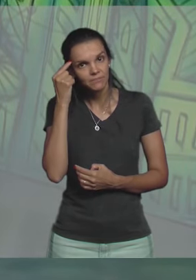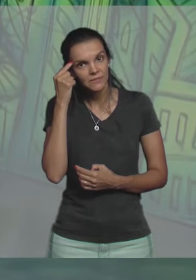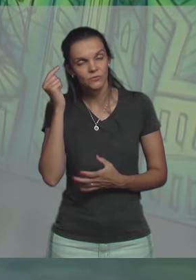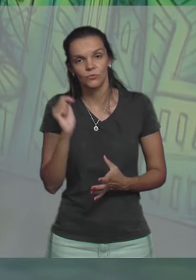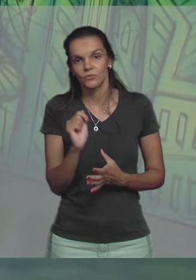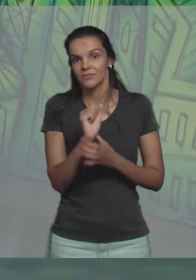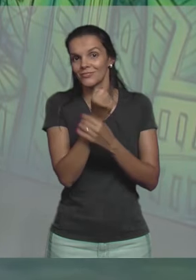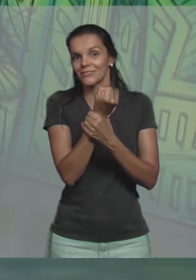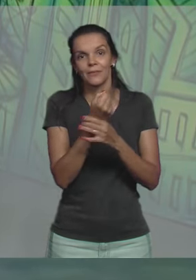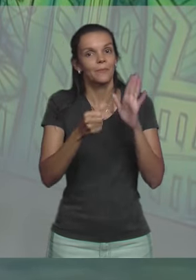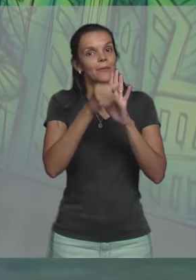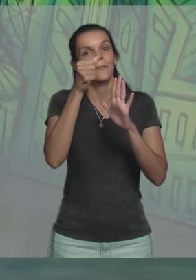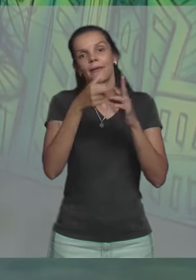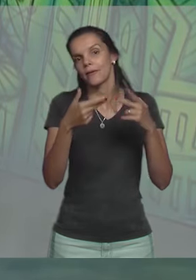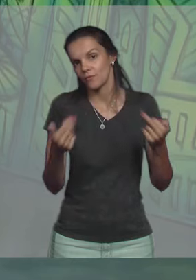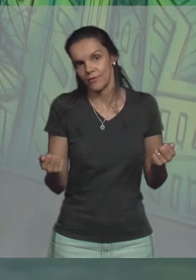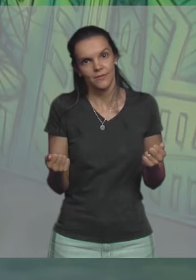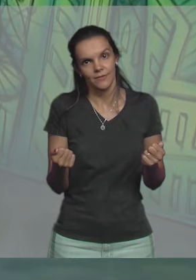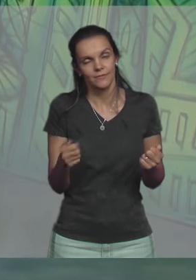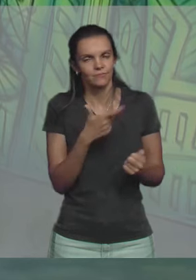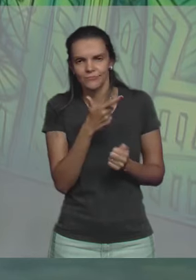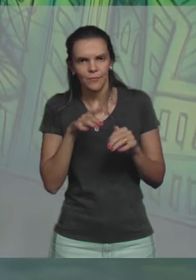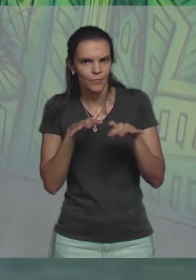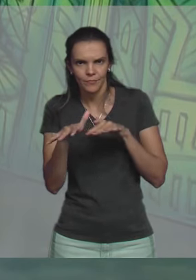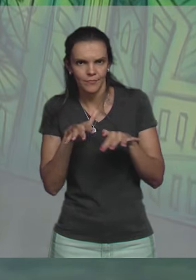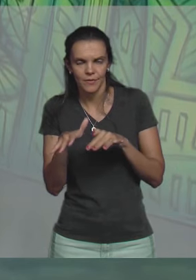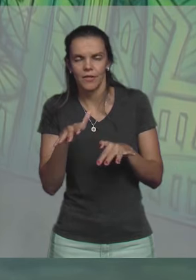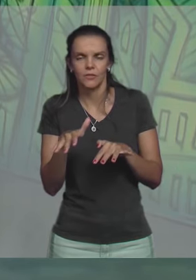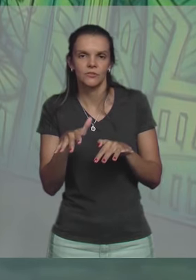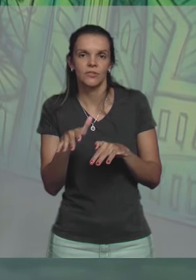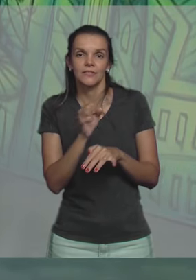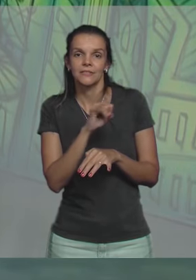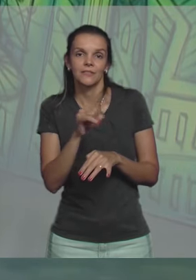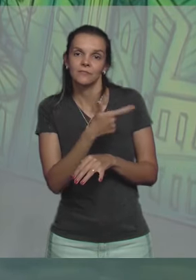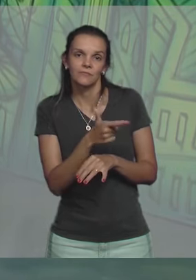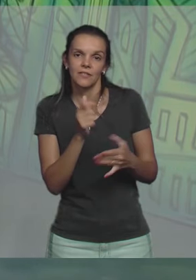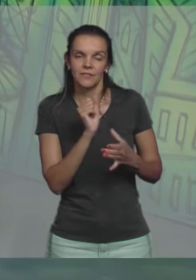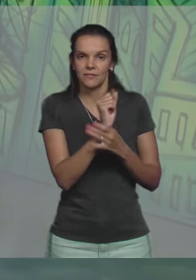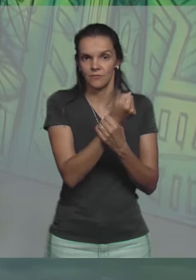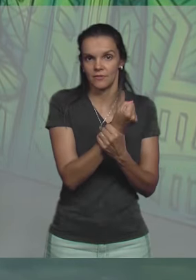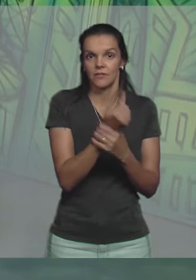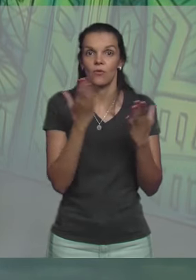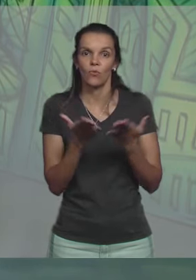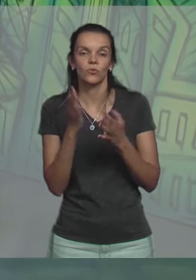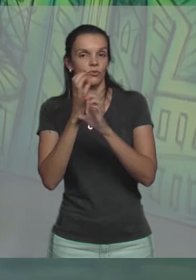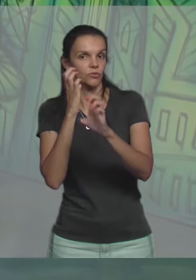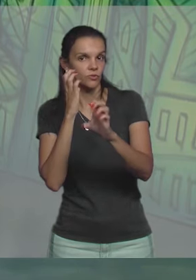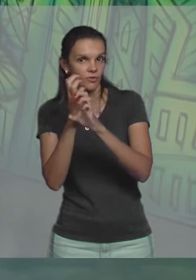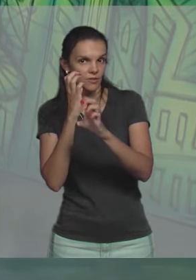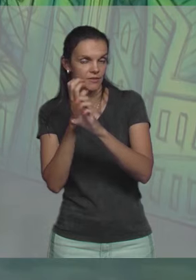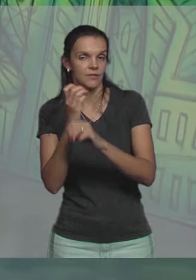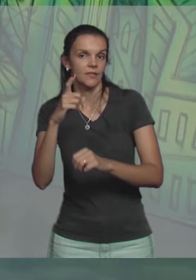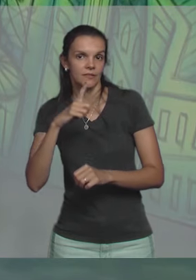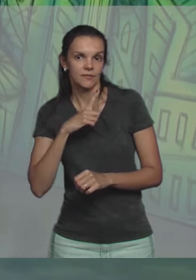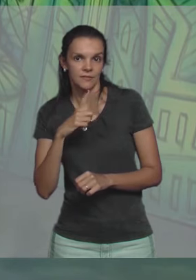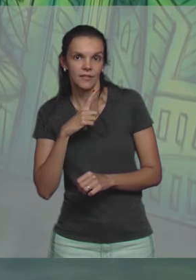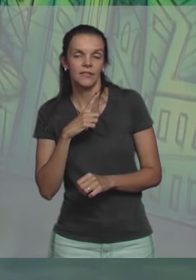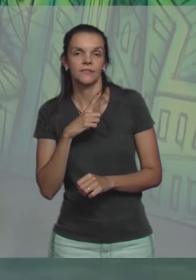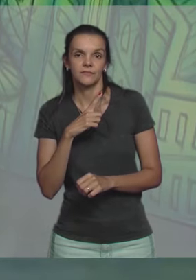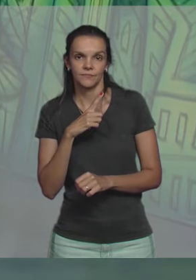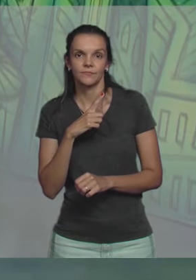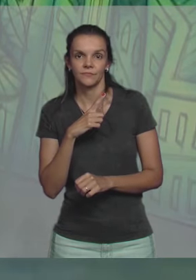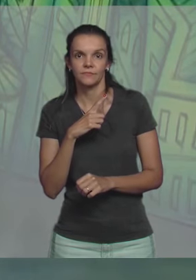mobilidade urbana. Não tem mobilidade urbana se não tiver segurança. Então, hoje a engenharia tem mecanismos já de